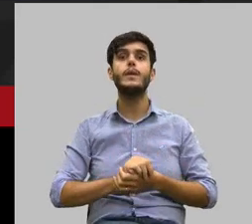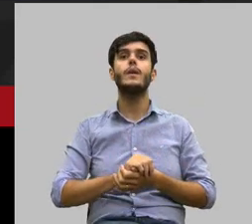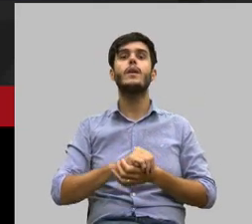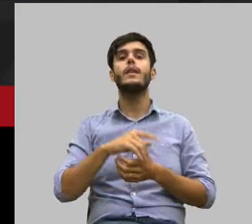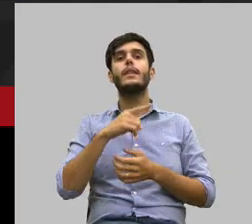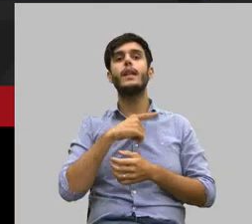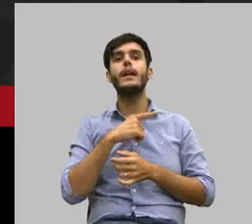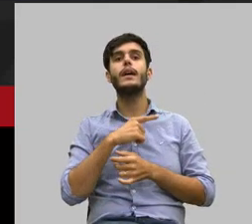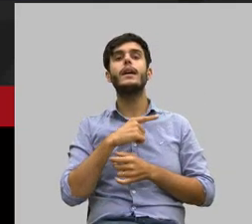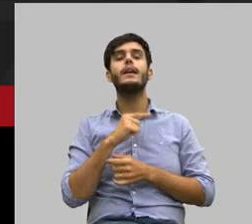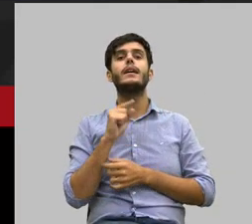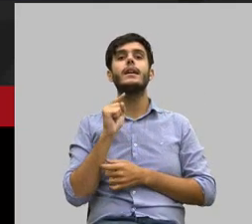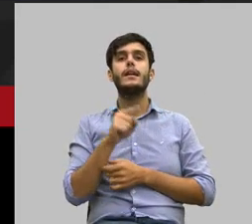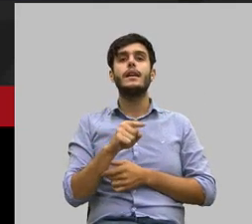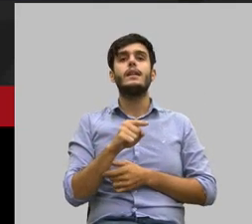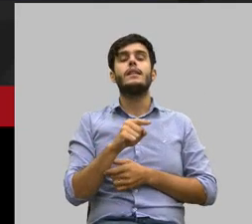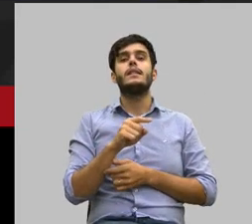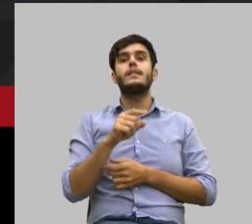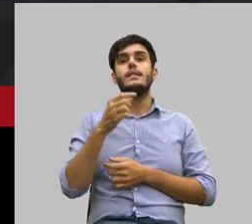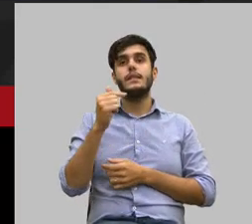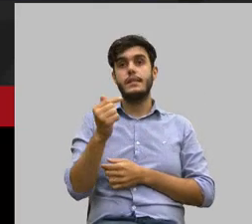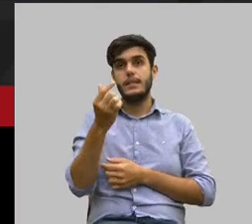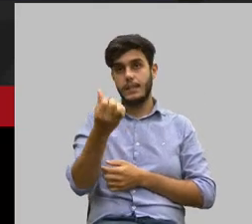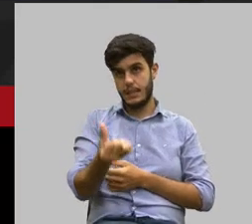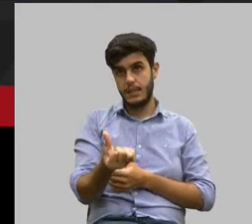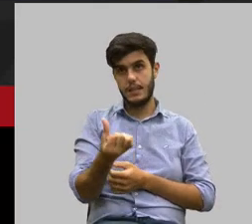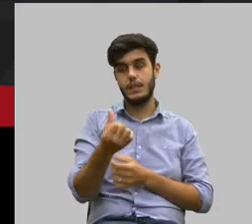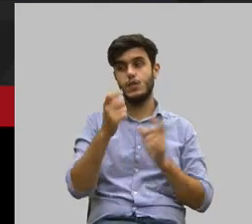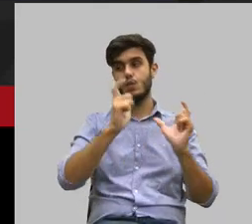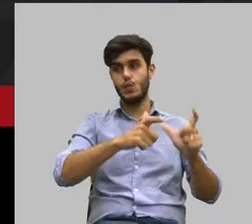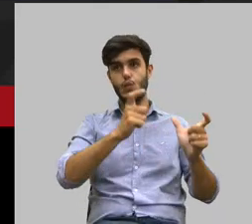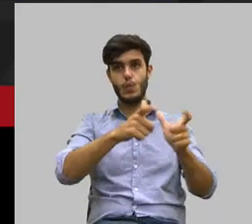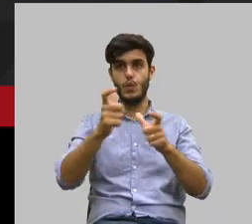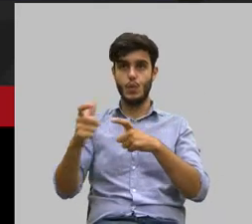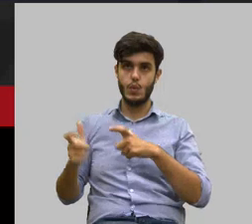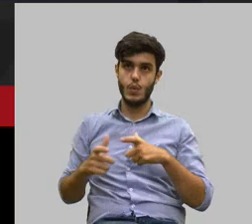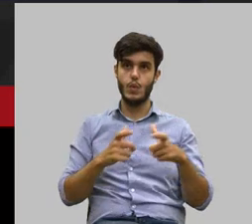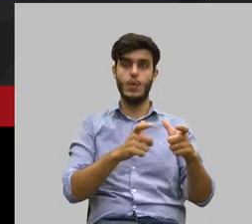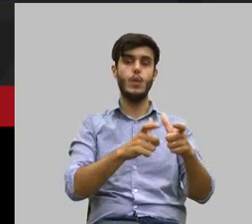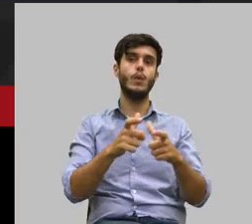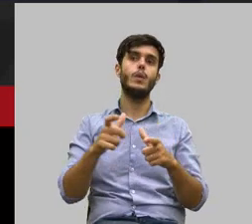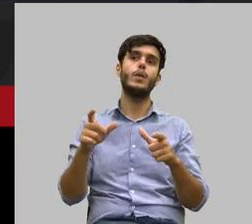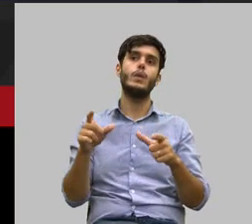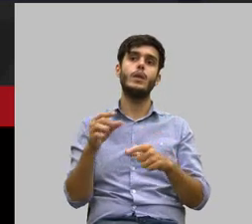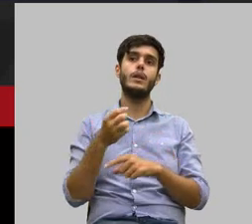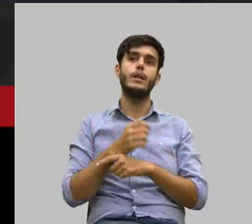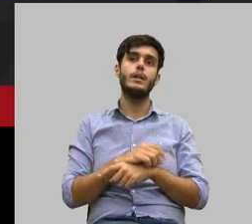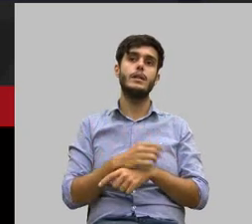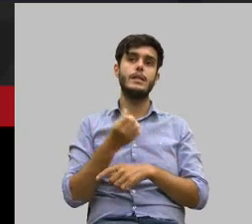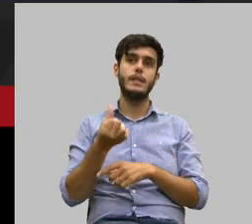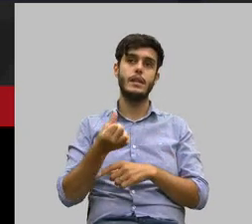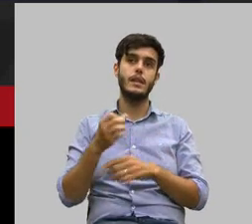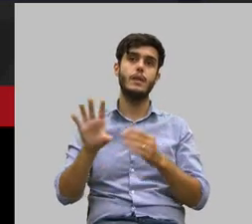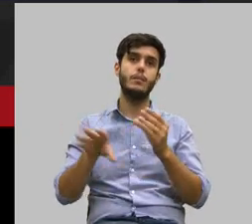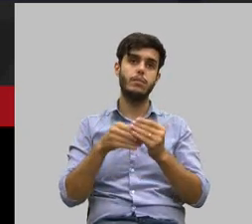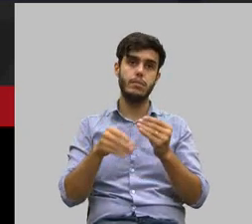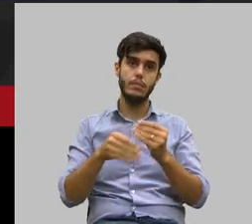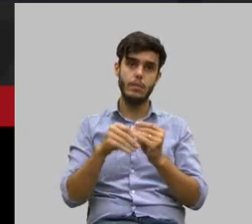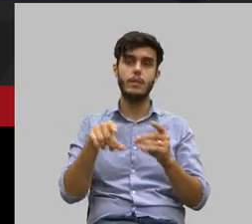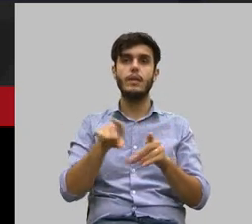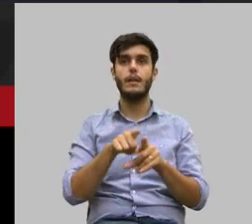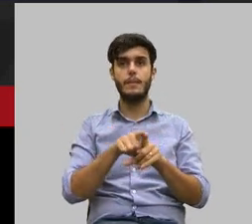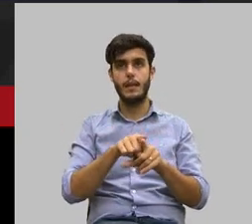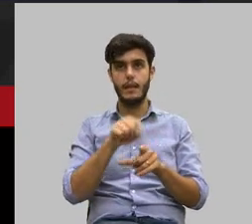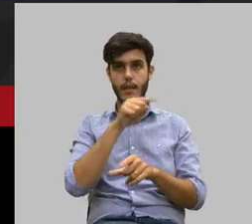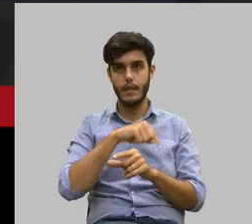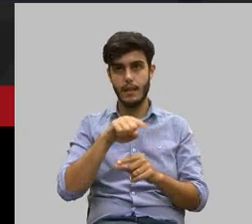eh 76 unidades né do plantão digital e seis plantões tradicionais que estão aqui na capital né mas